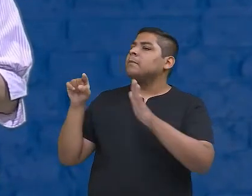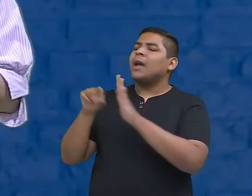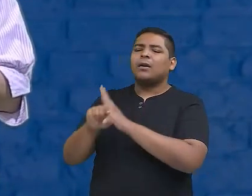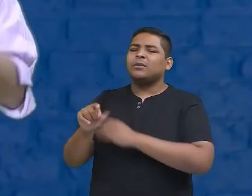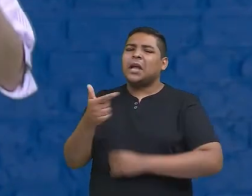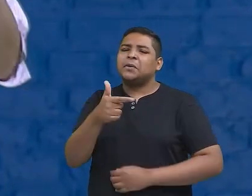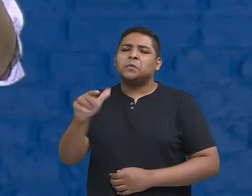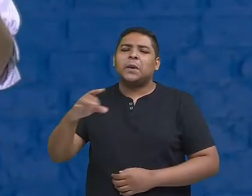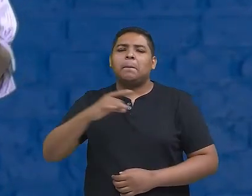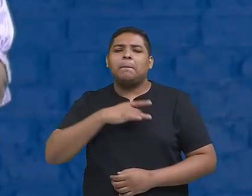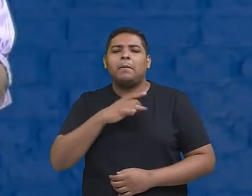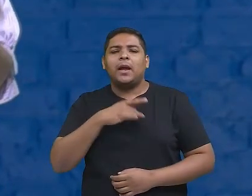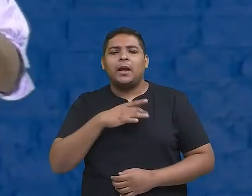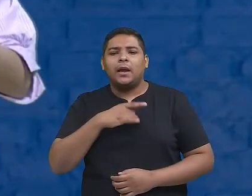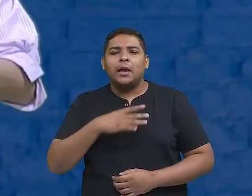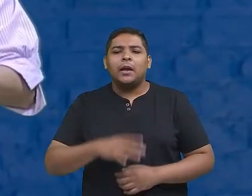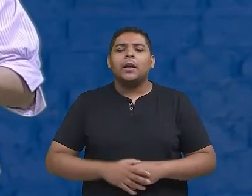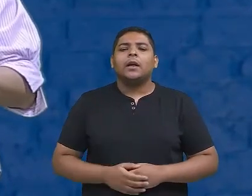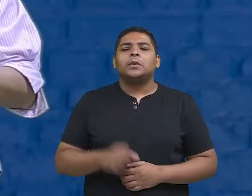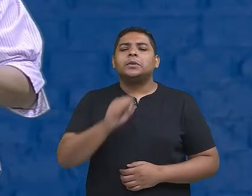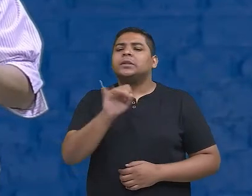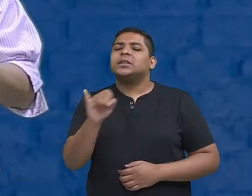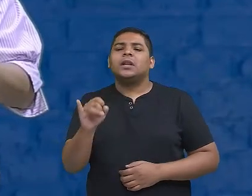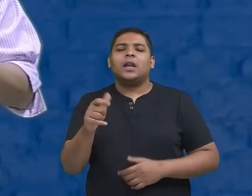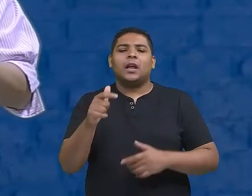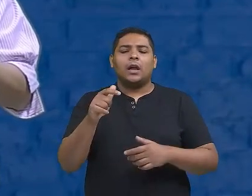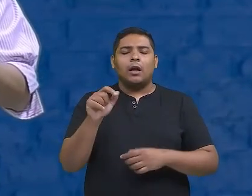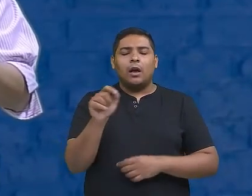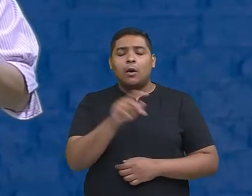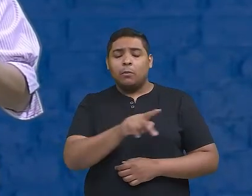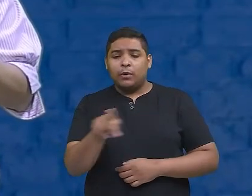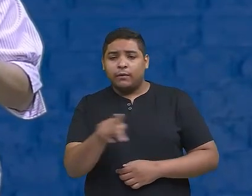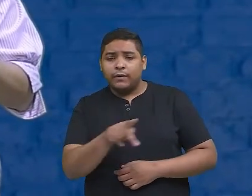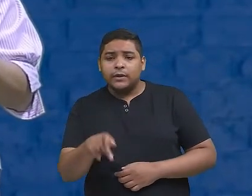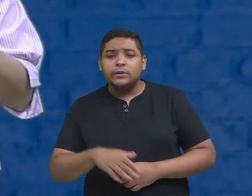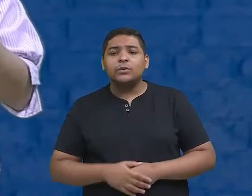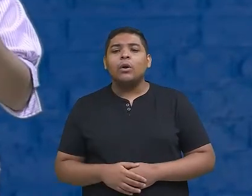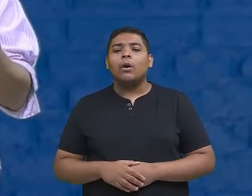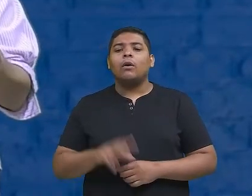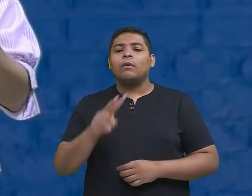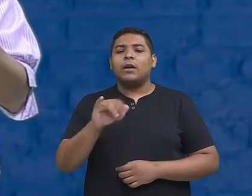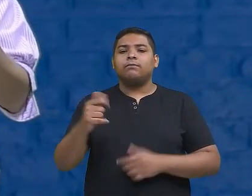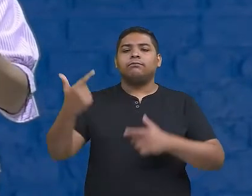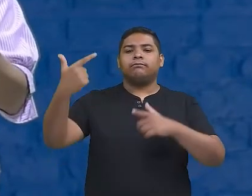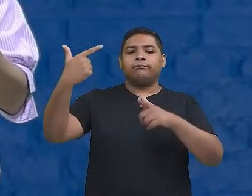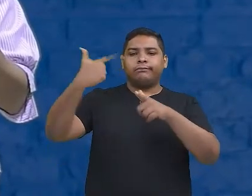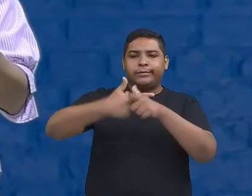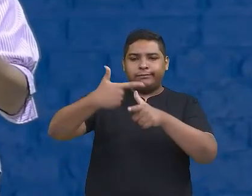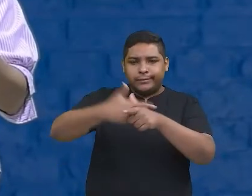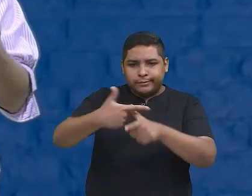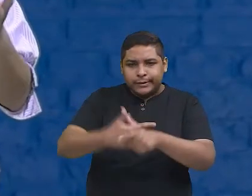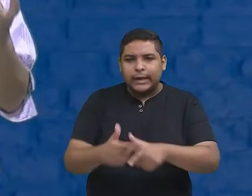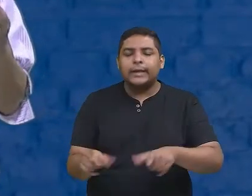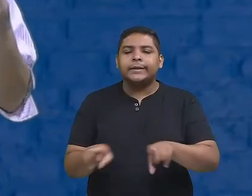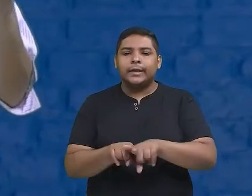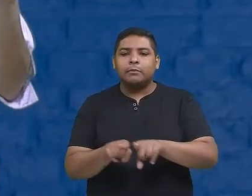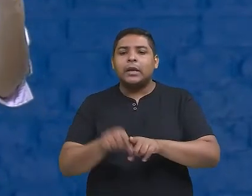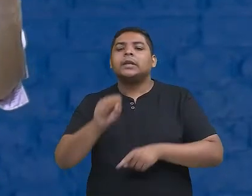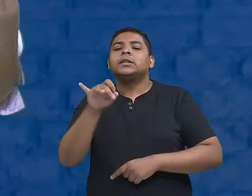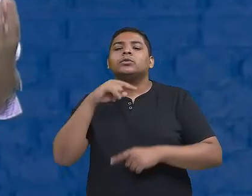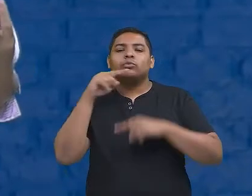de se o professor vai brigar ou não, porque ela está tirando uma dúvida. Então, são situações em que